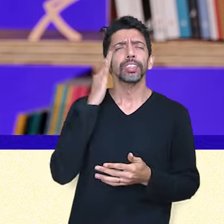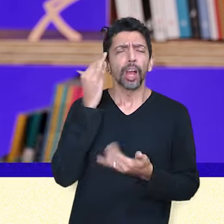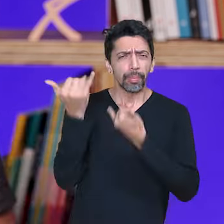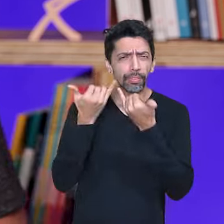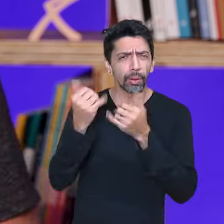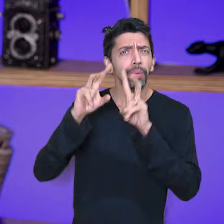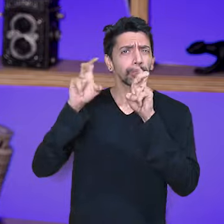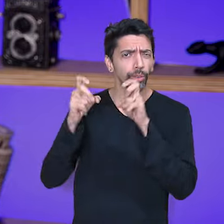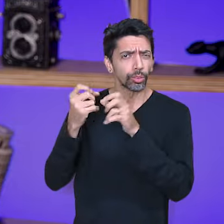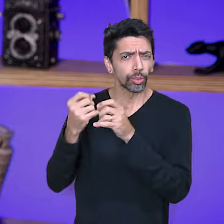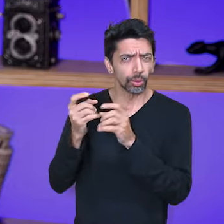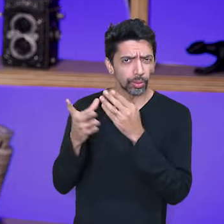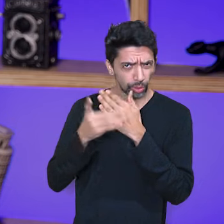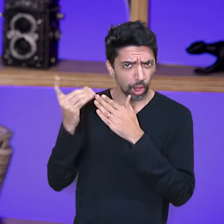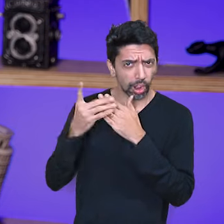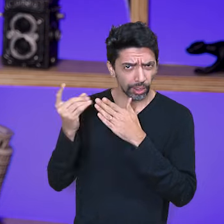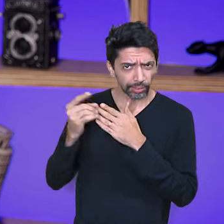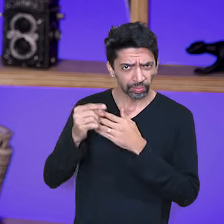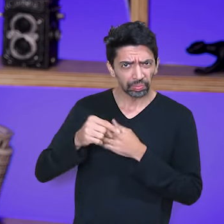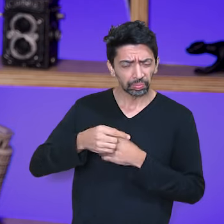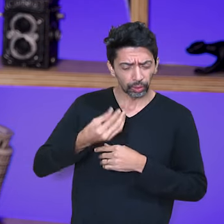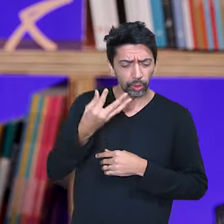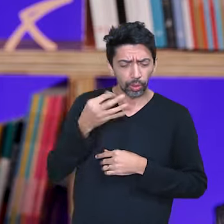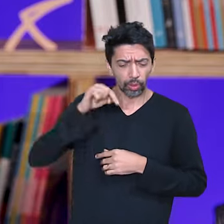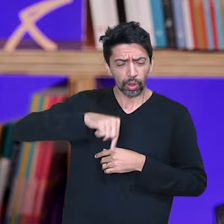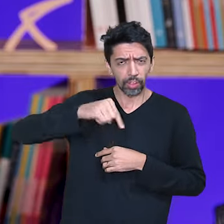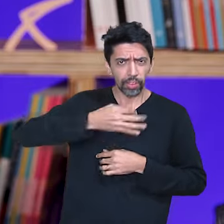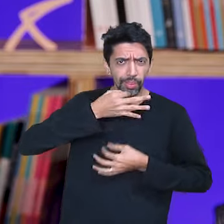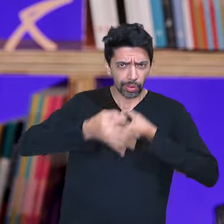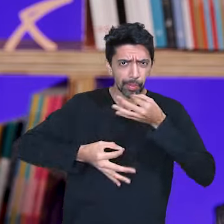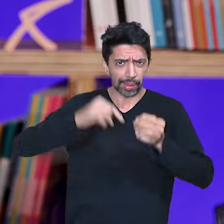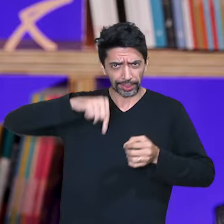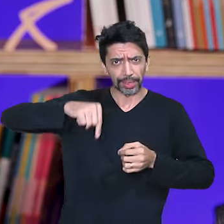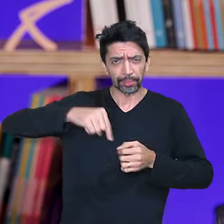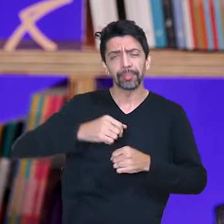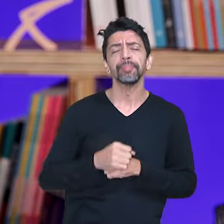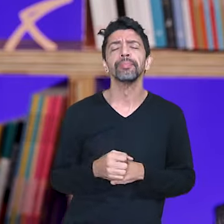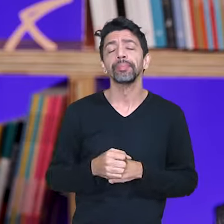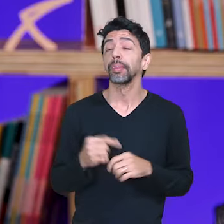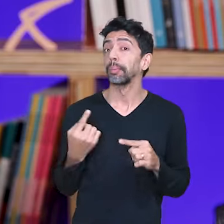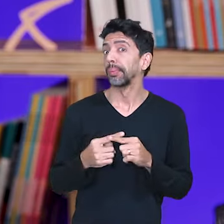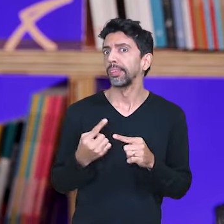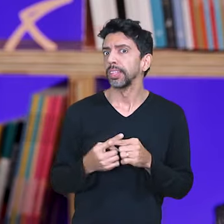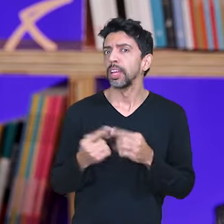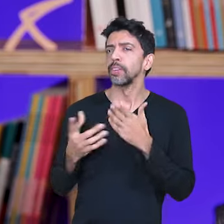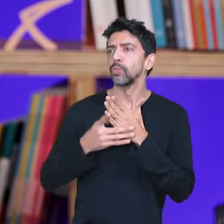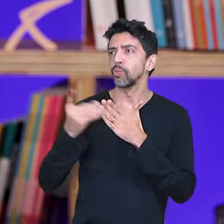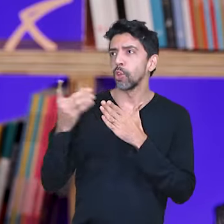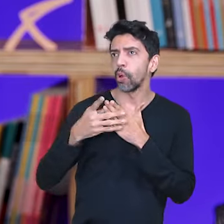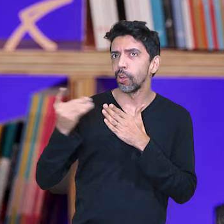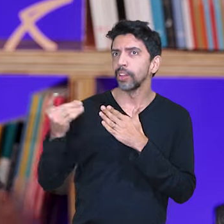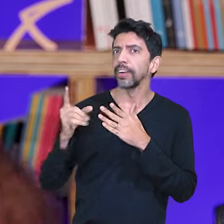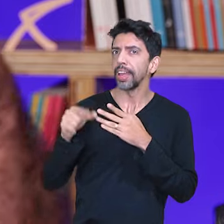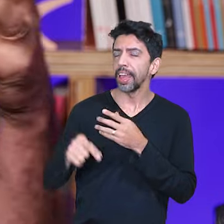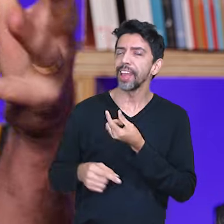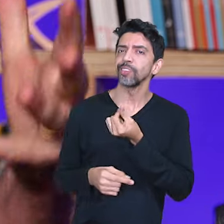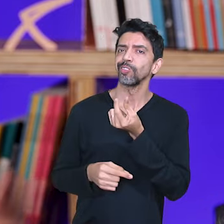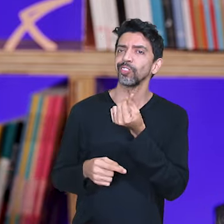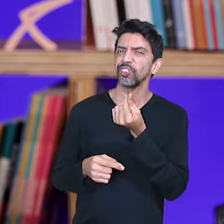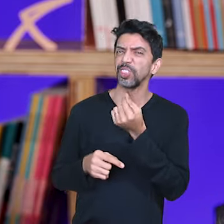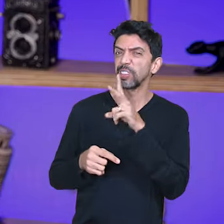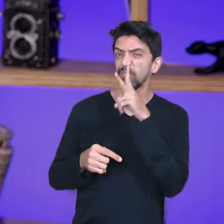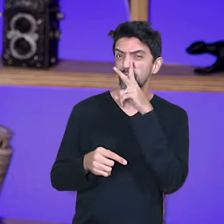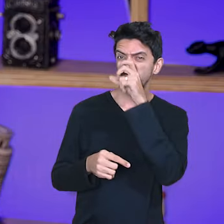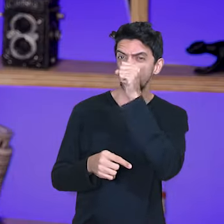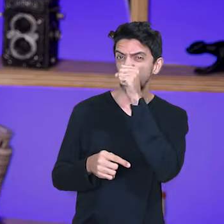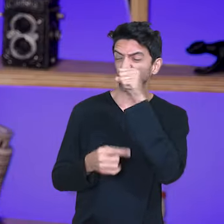nos comentários aqui, porque o dólar, sem dúvida alguma, vem sendo uma moeda ainda muito forte